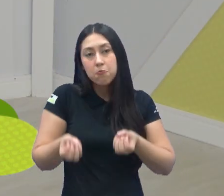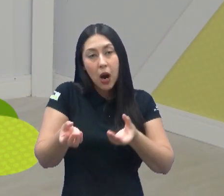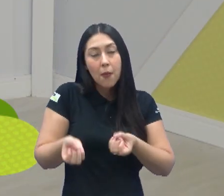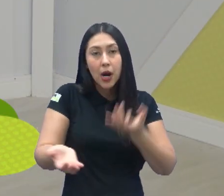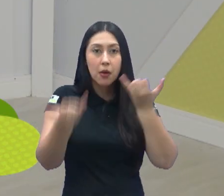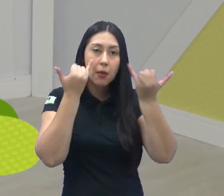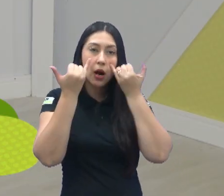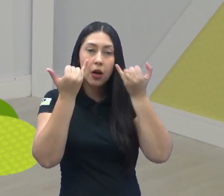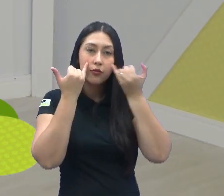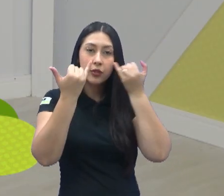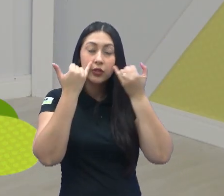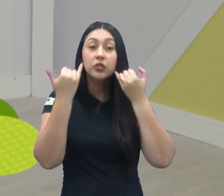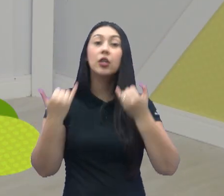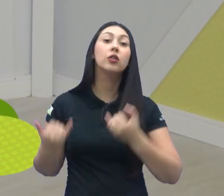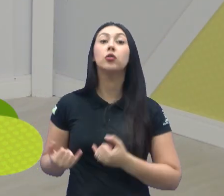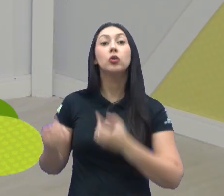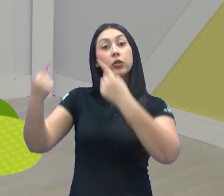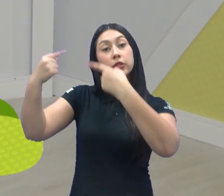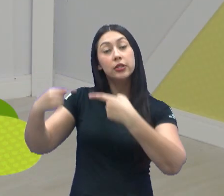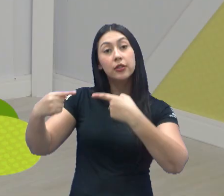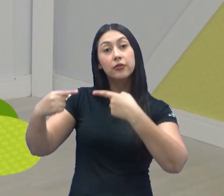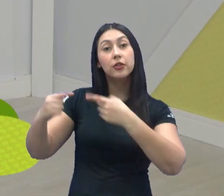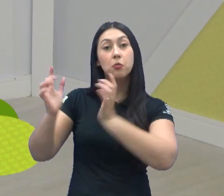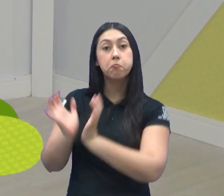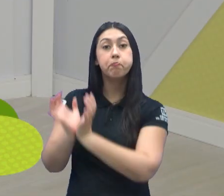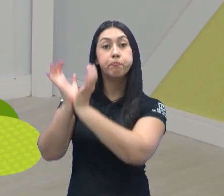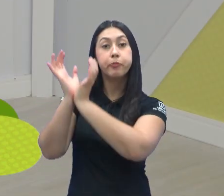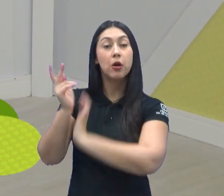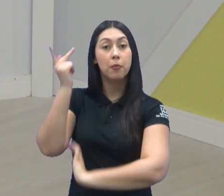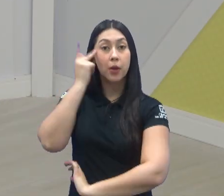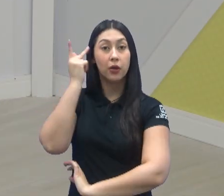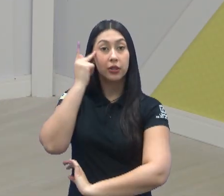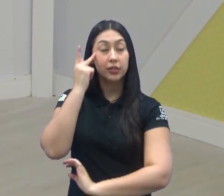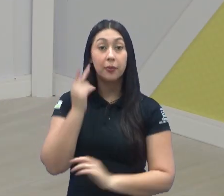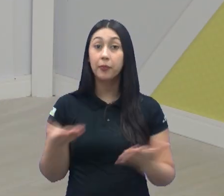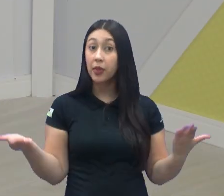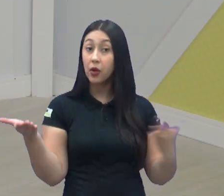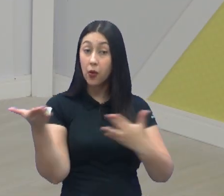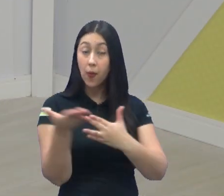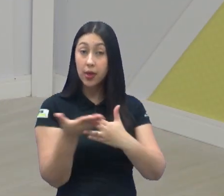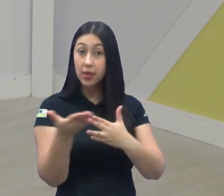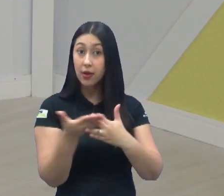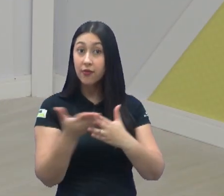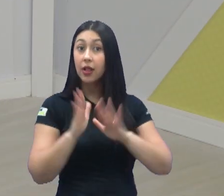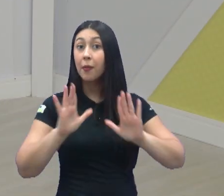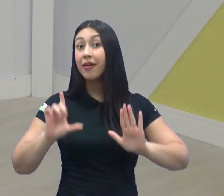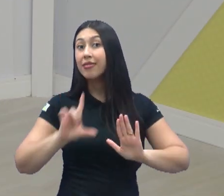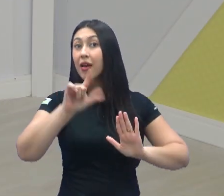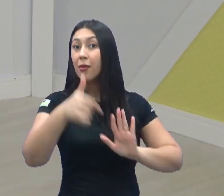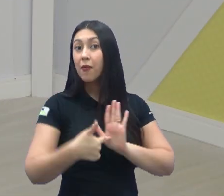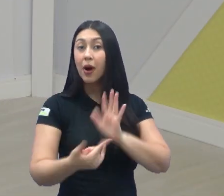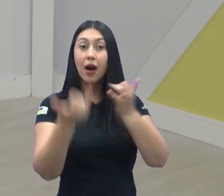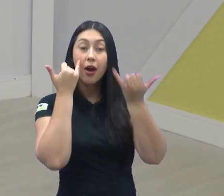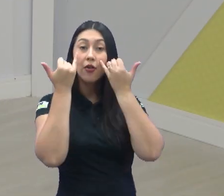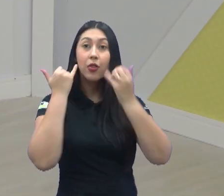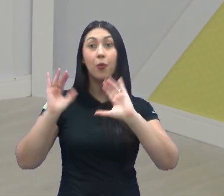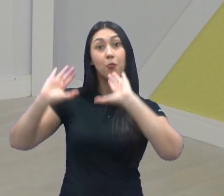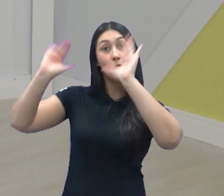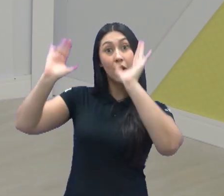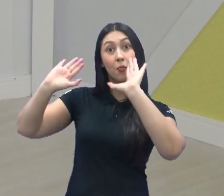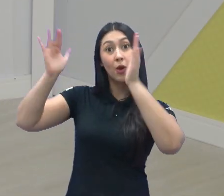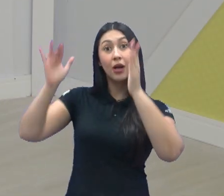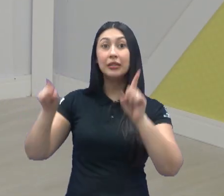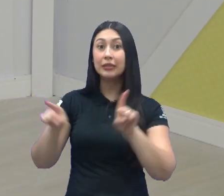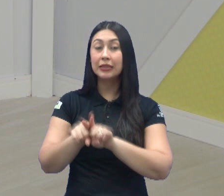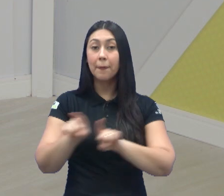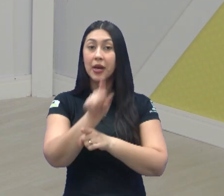do Campeonato Paulista de Basquete Sub-20, tá certo? A gente vai para o primeiro intervalo do dia. Na volta, informações do vôlei para você e do